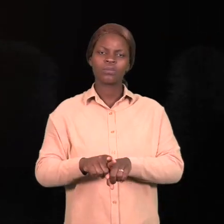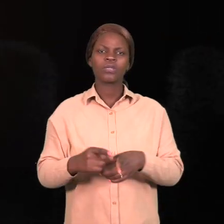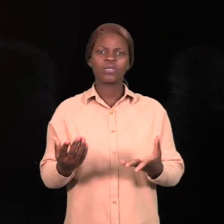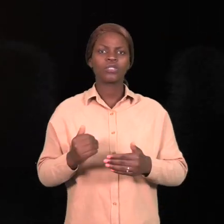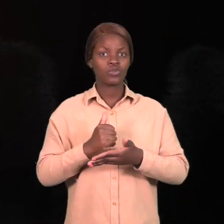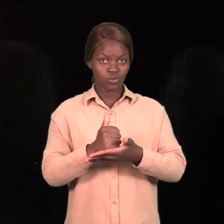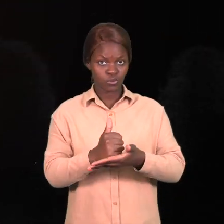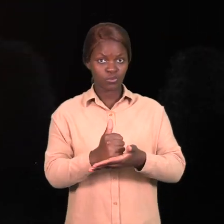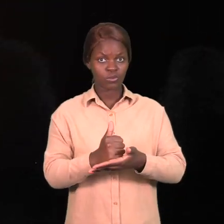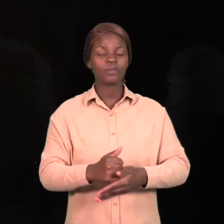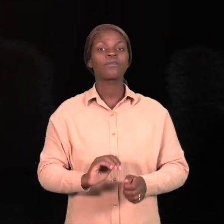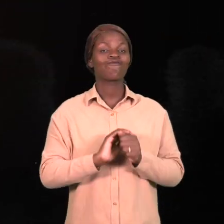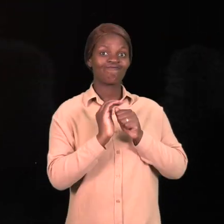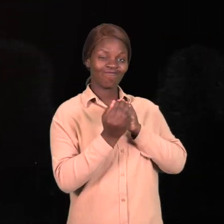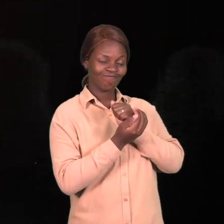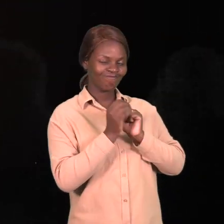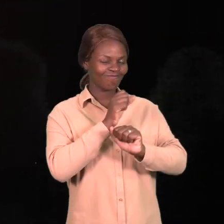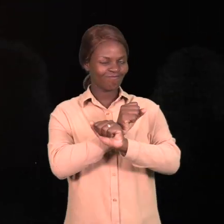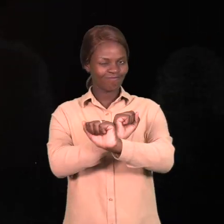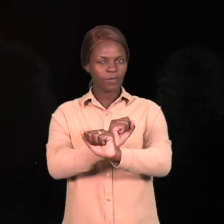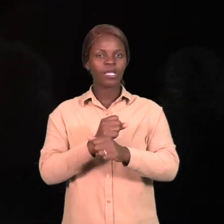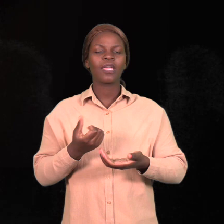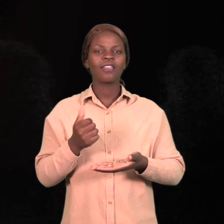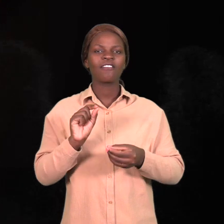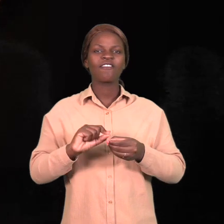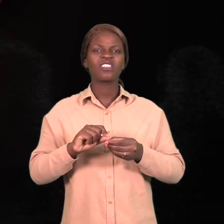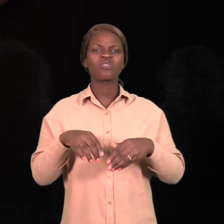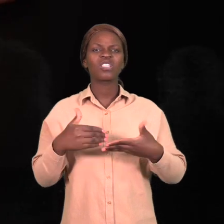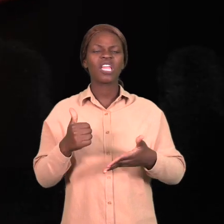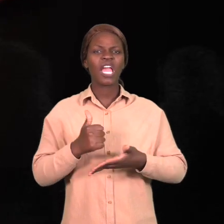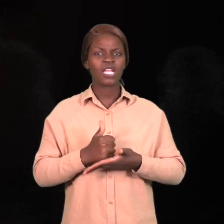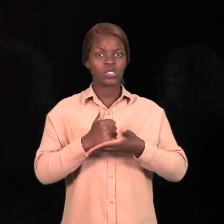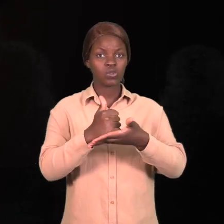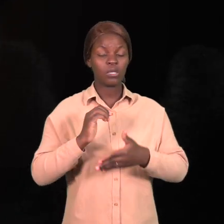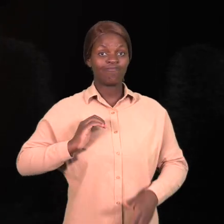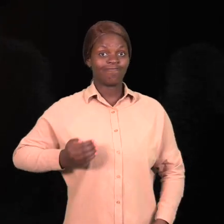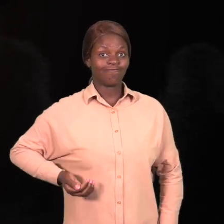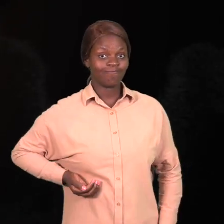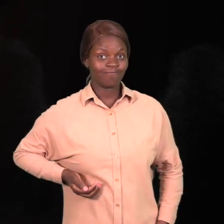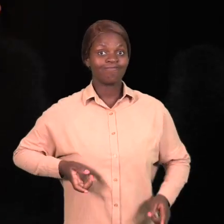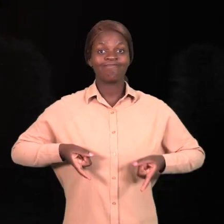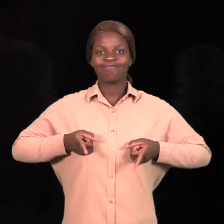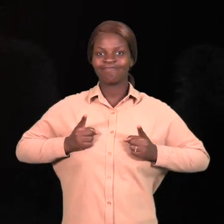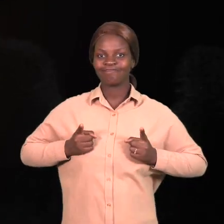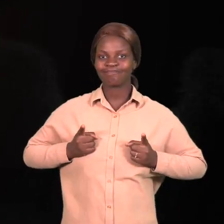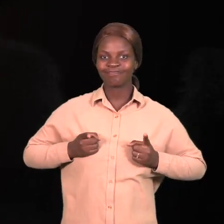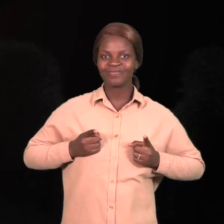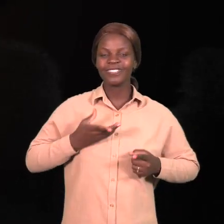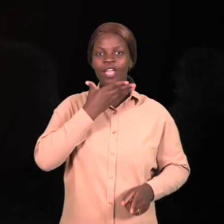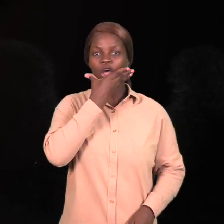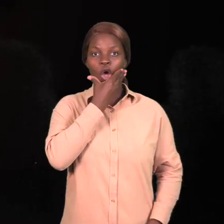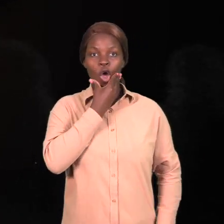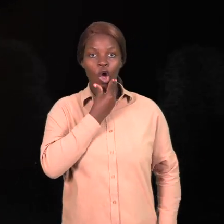mulheres, raparigas, homens e rapazes tenham maiores chances de estudar e melhorar